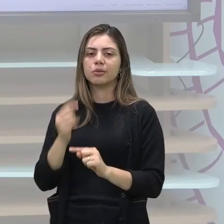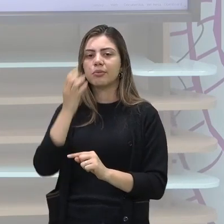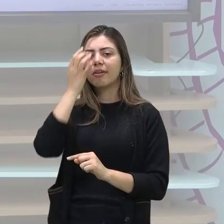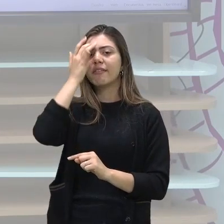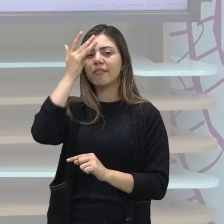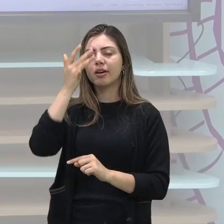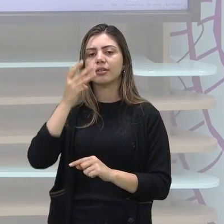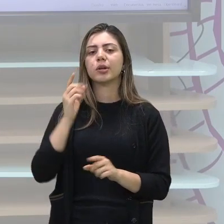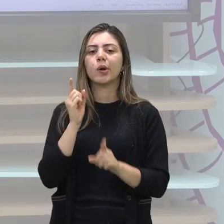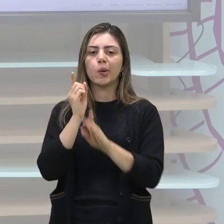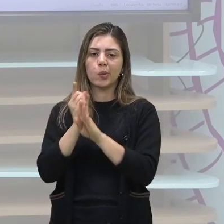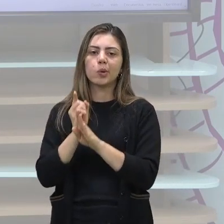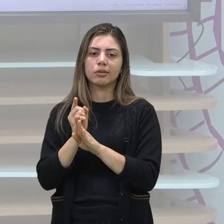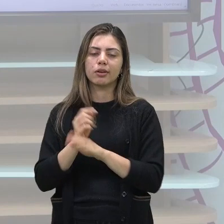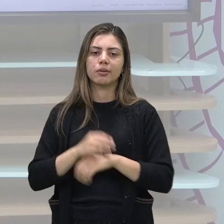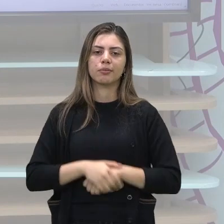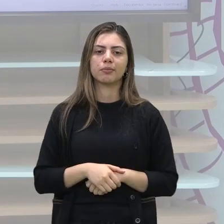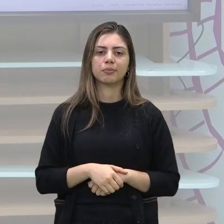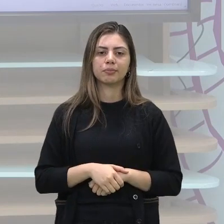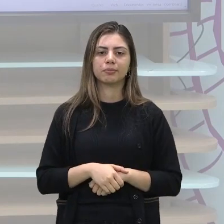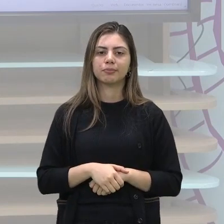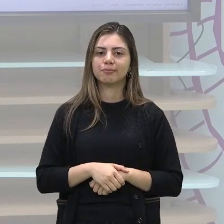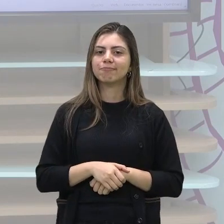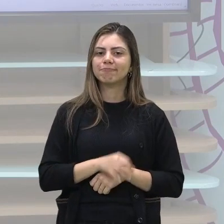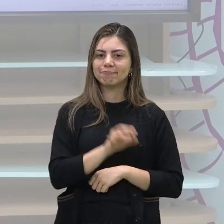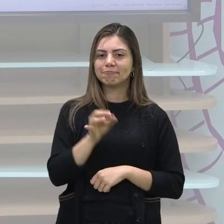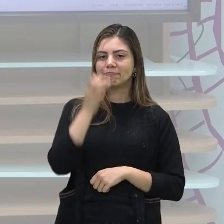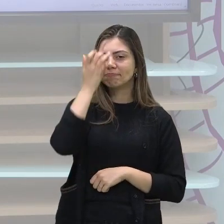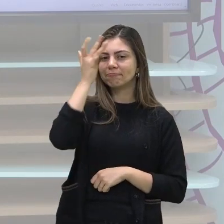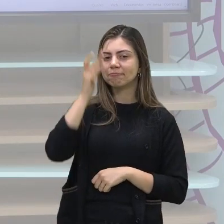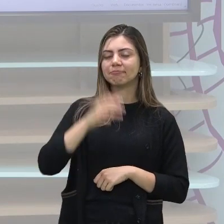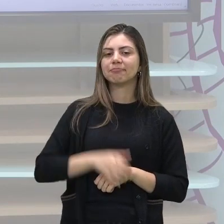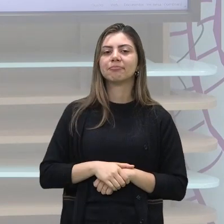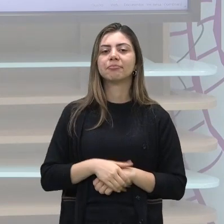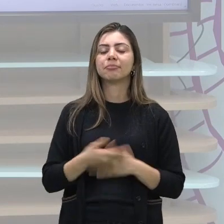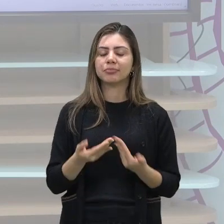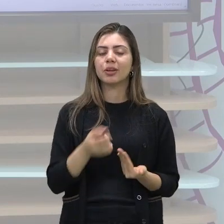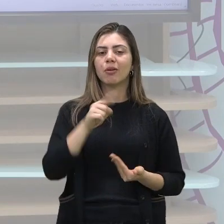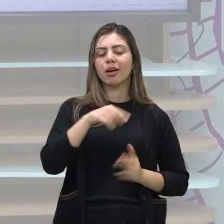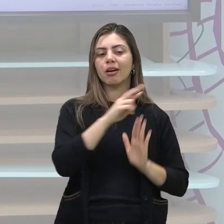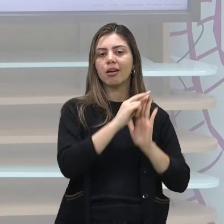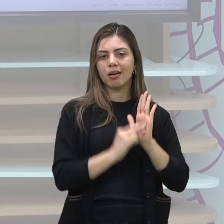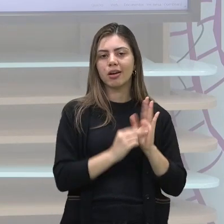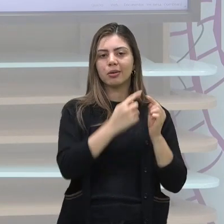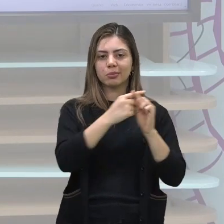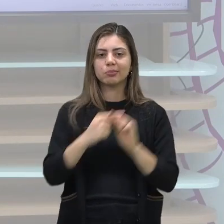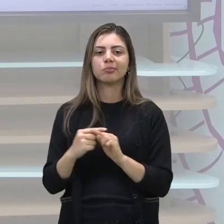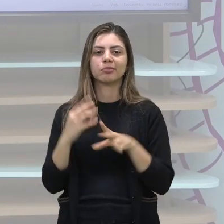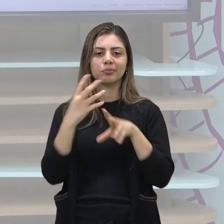resultado multiplicando. Fácil, né? Por isso, o princípio multiplicativo da